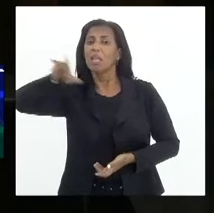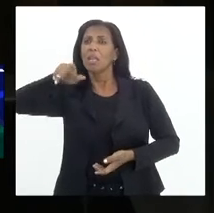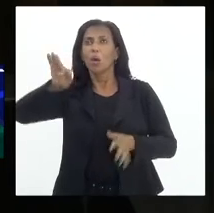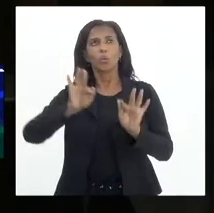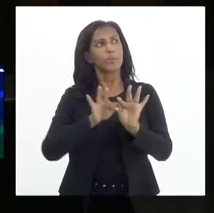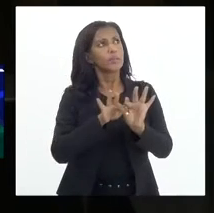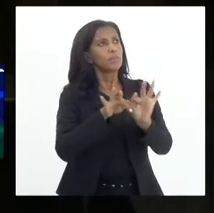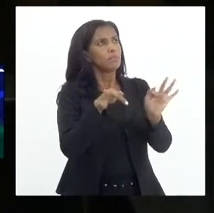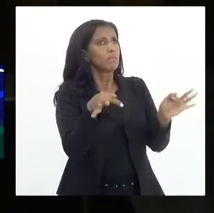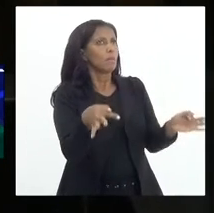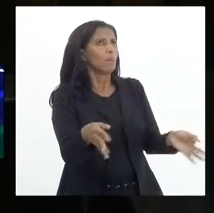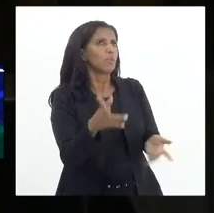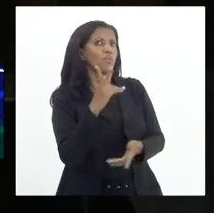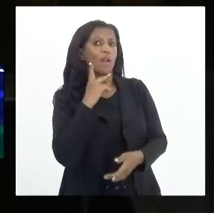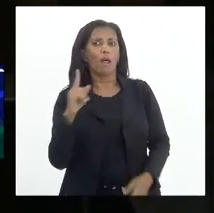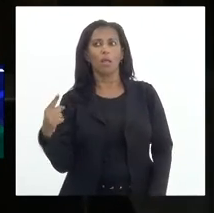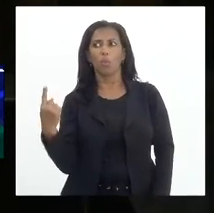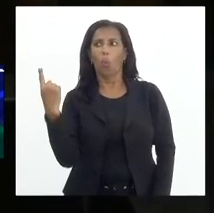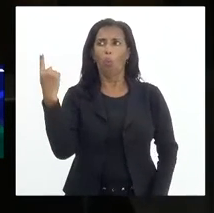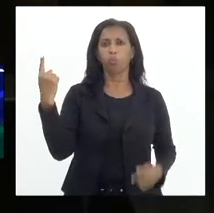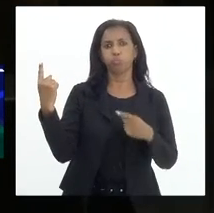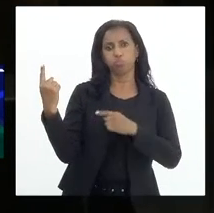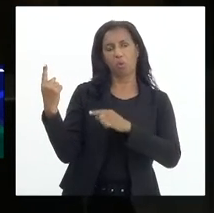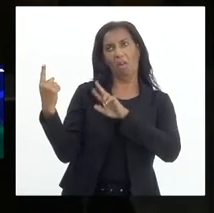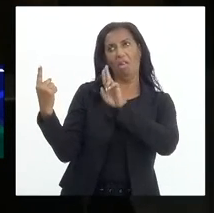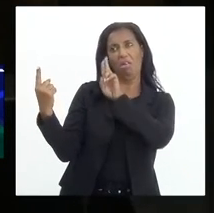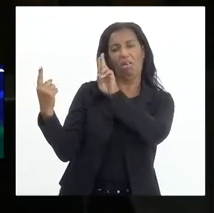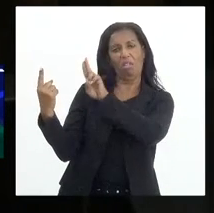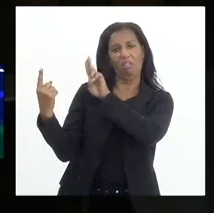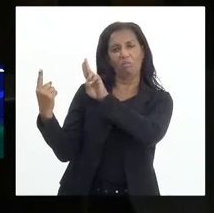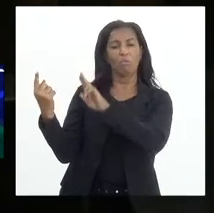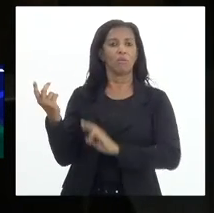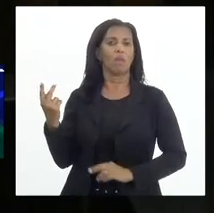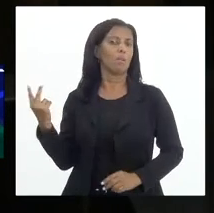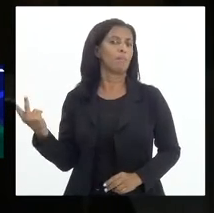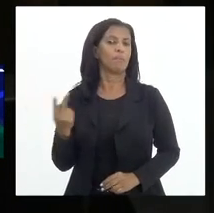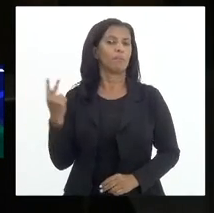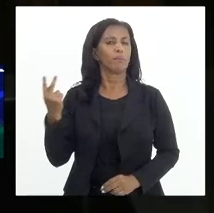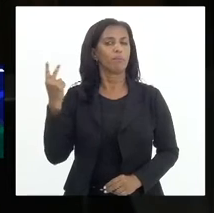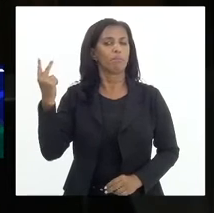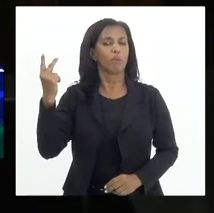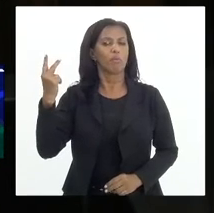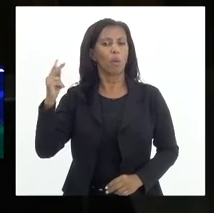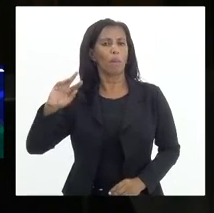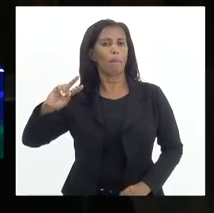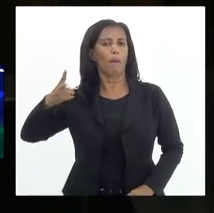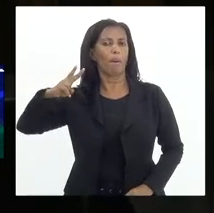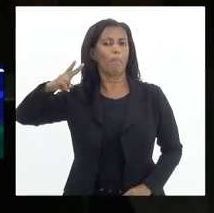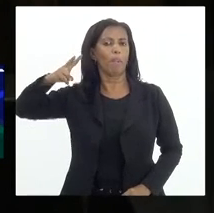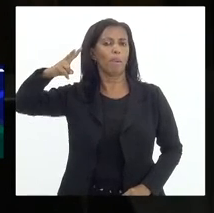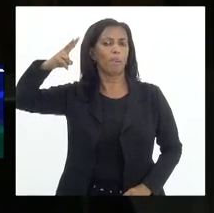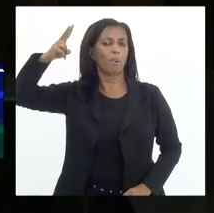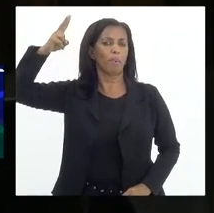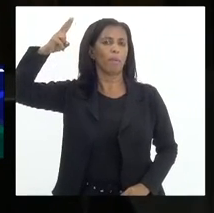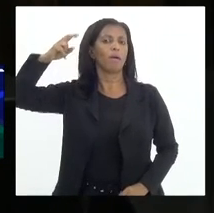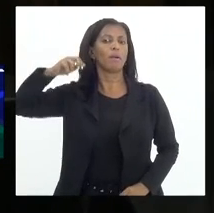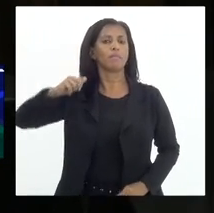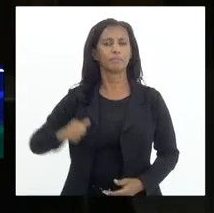simplesmente dizer que é o único responsável por o preço exorbitante do